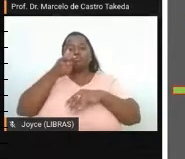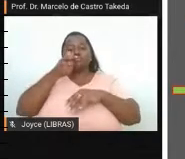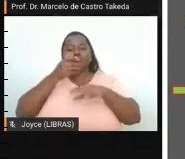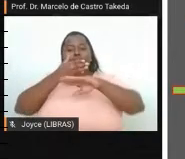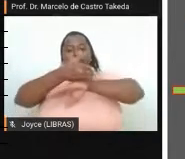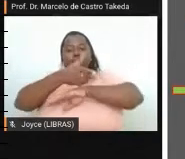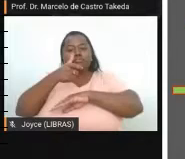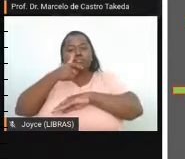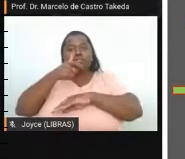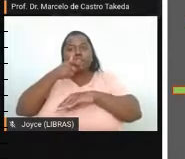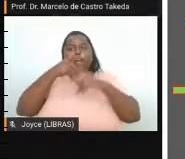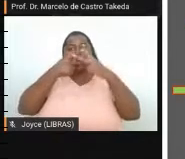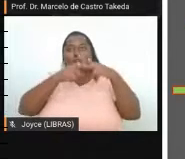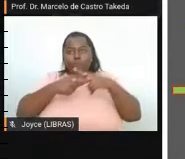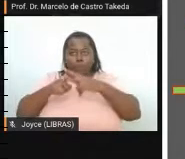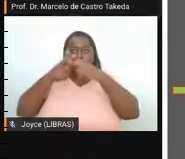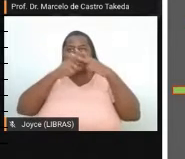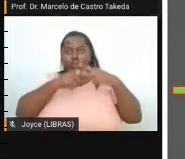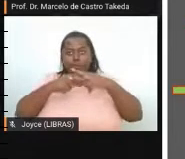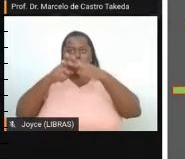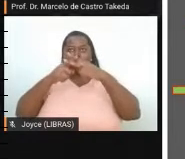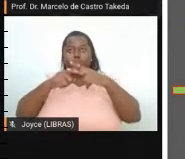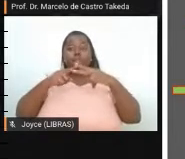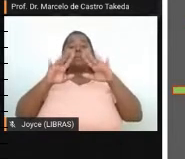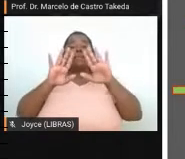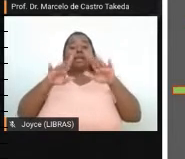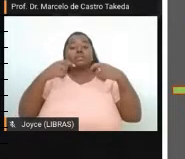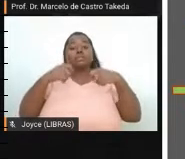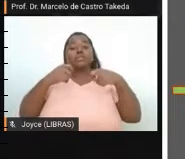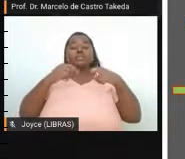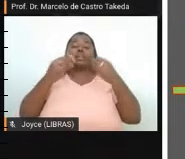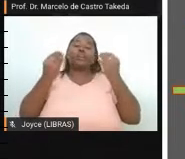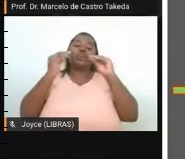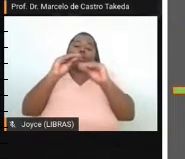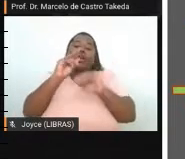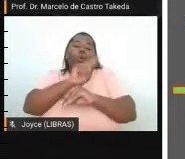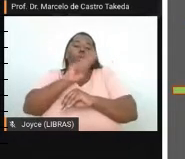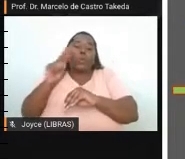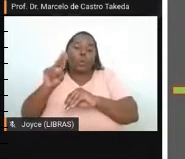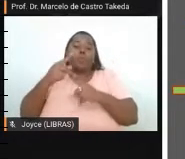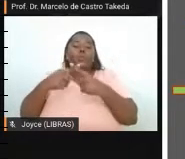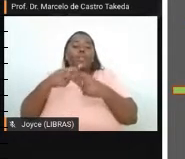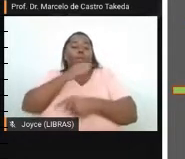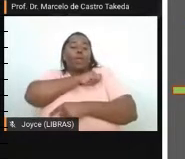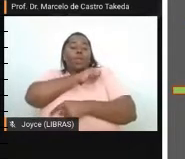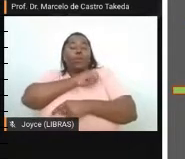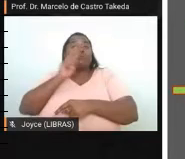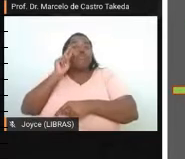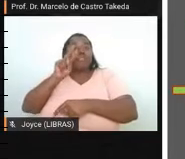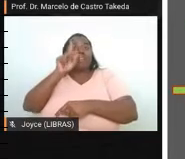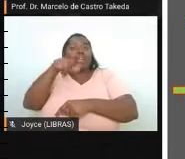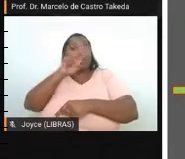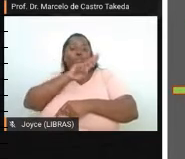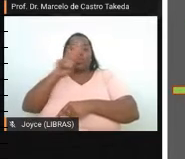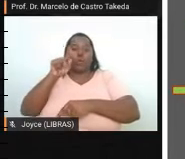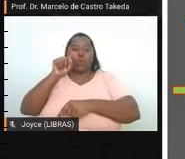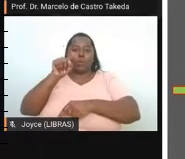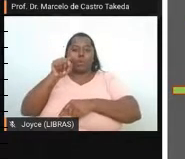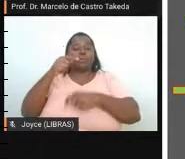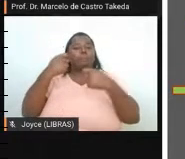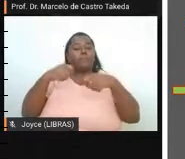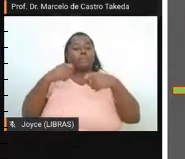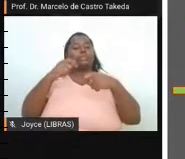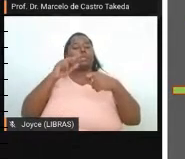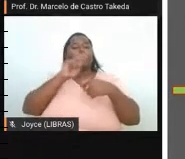E aqui a gente tem que estabelecer um nome para esse questionário. É o nome que o aluno vai visualizar. Então, é interessante que ele seja associado